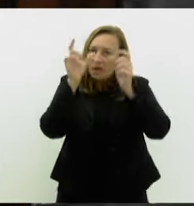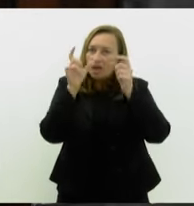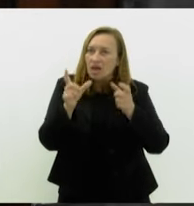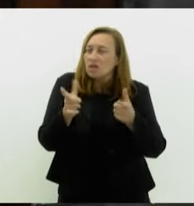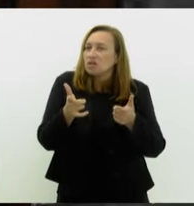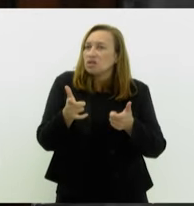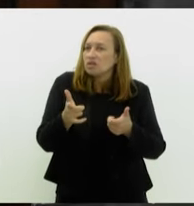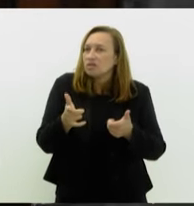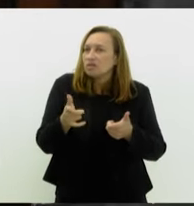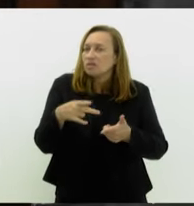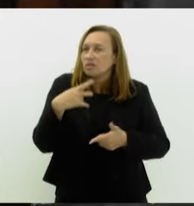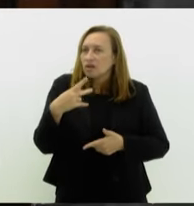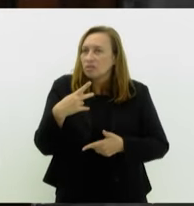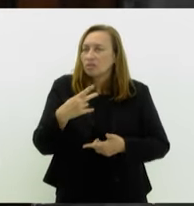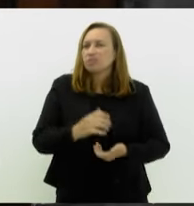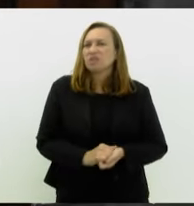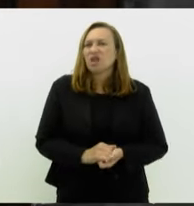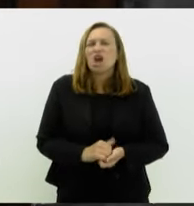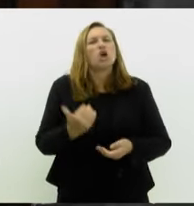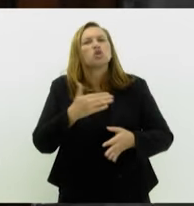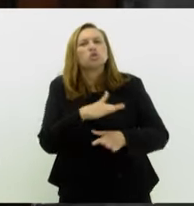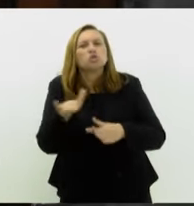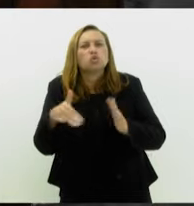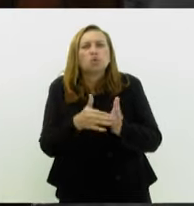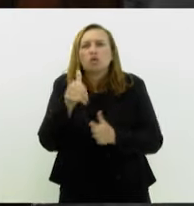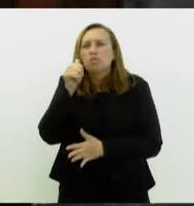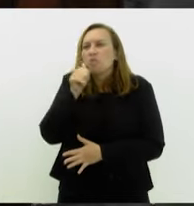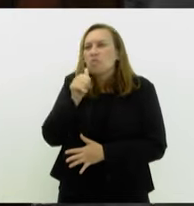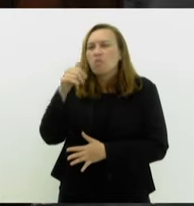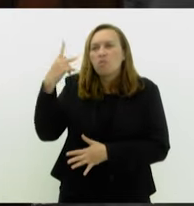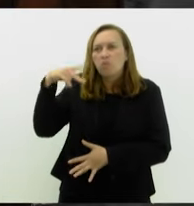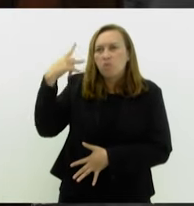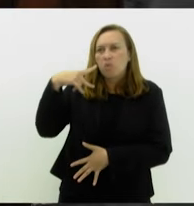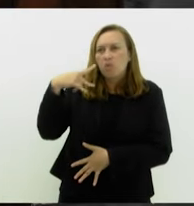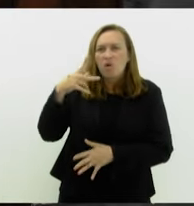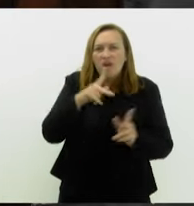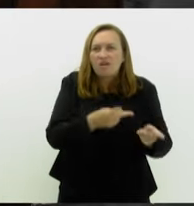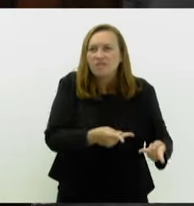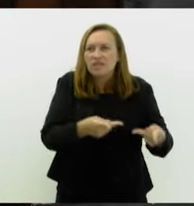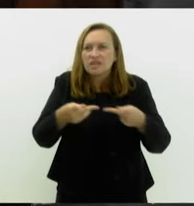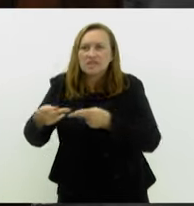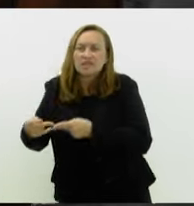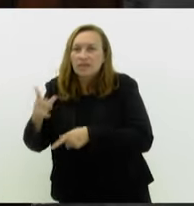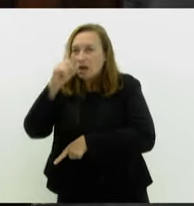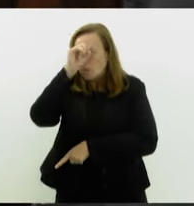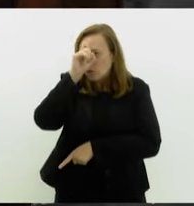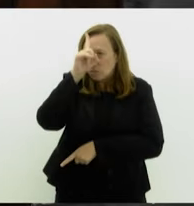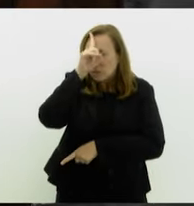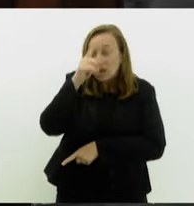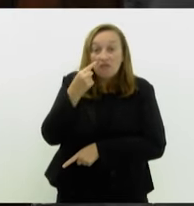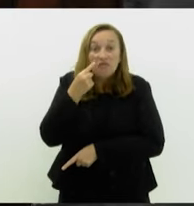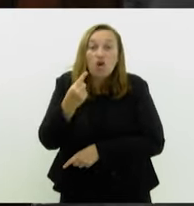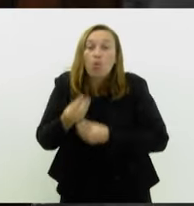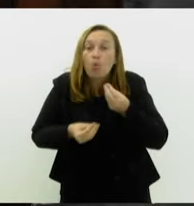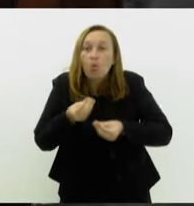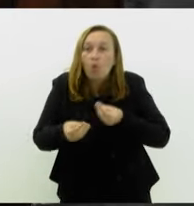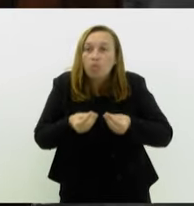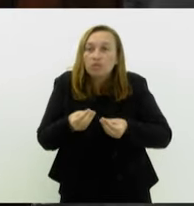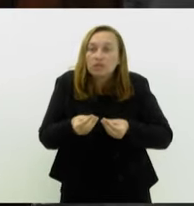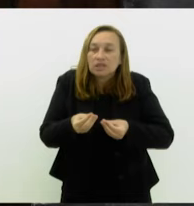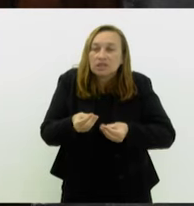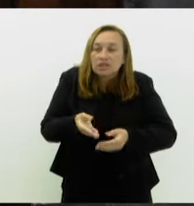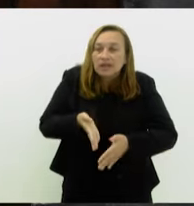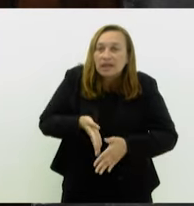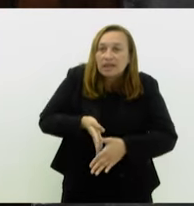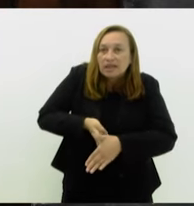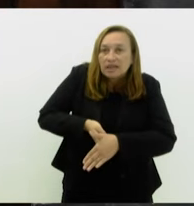vezes a gente fala assim vamos todas as vereadoras visitar uma maternidade vamos ver como é que tá nascendo as crianças qu a gente tá falando